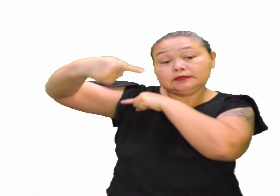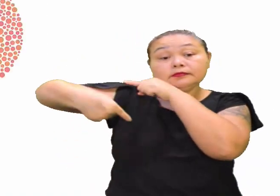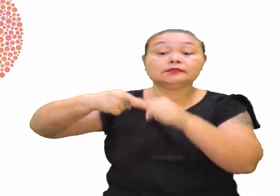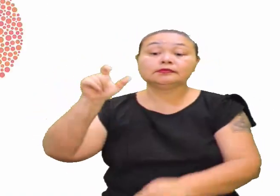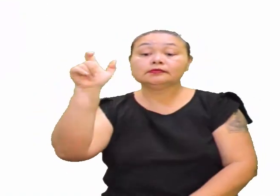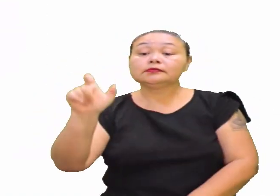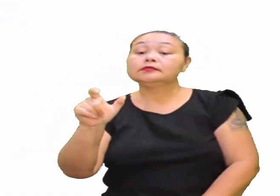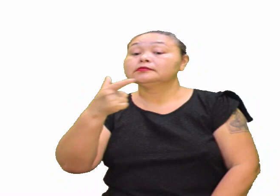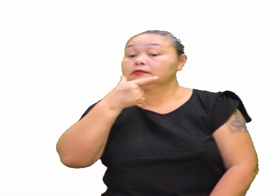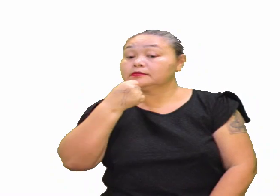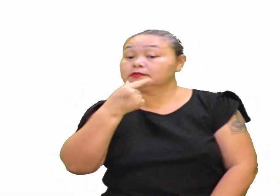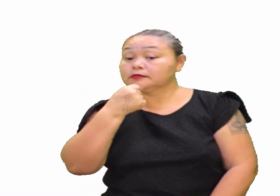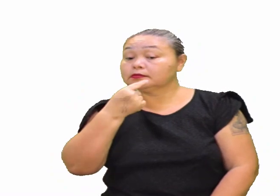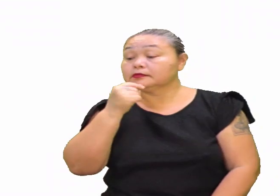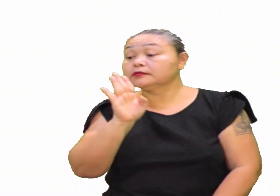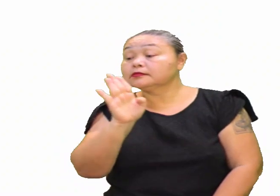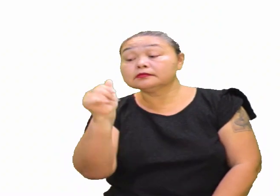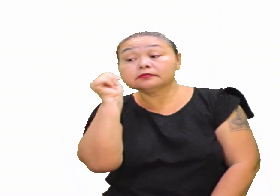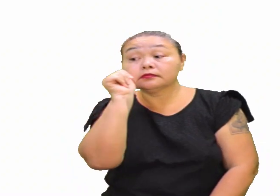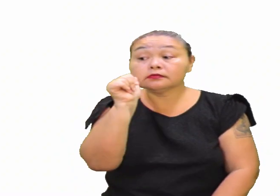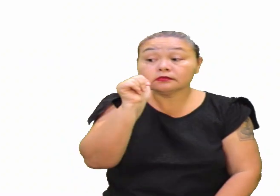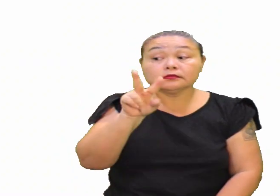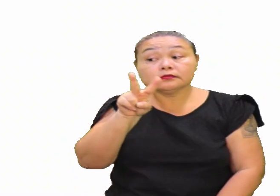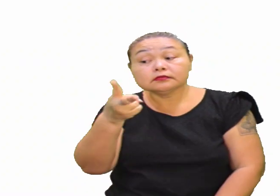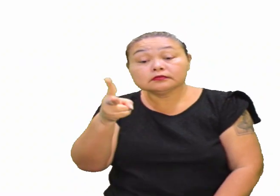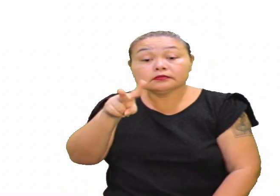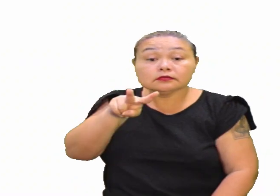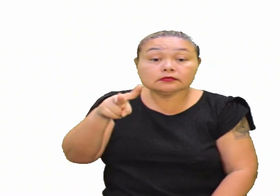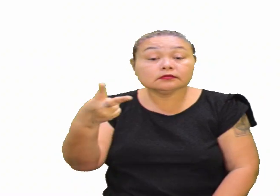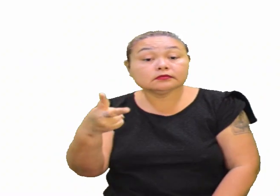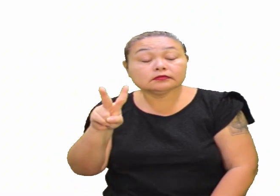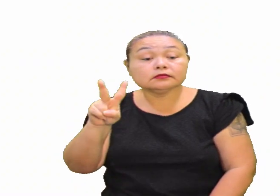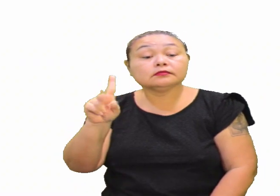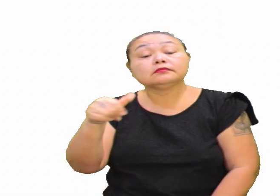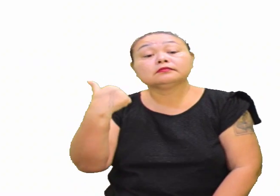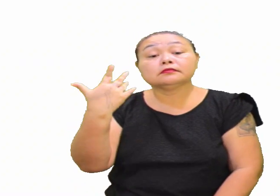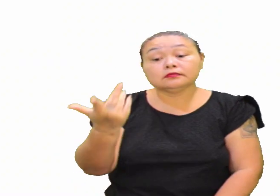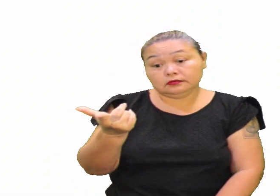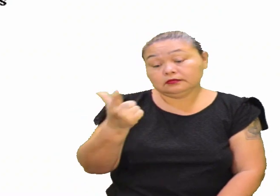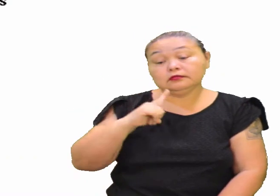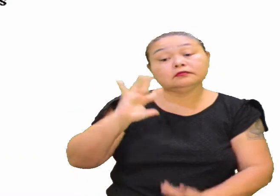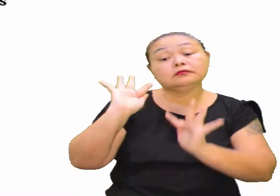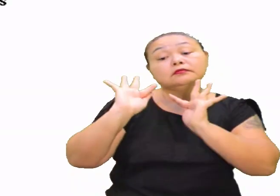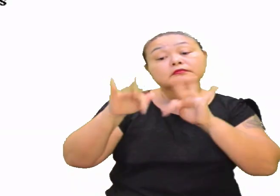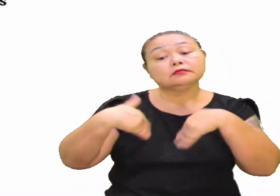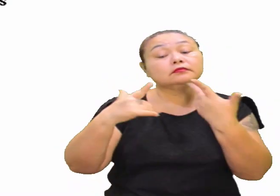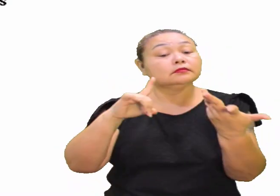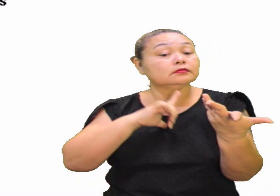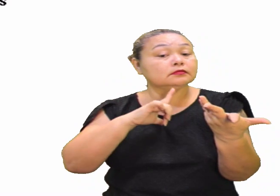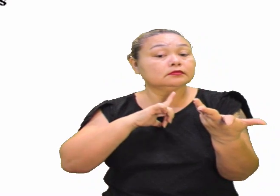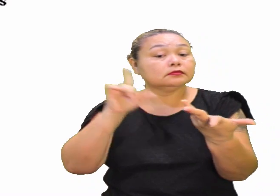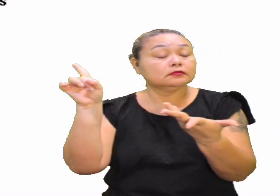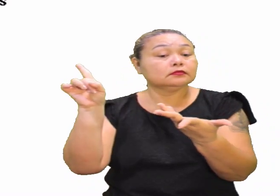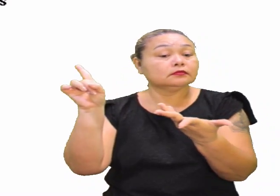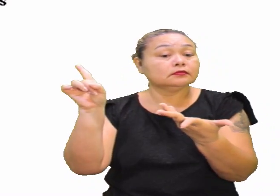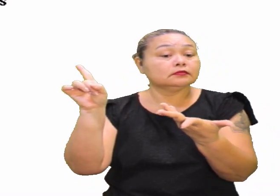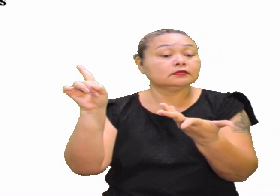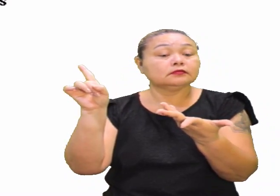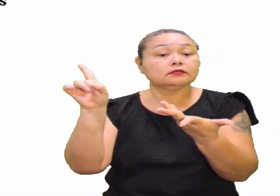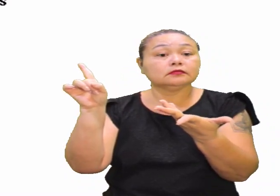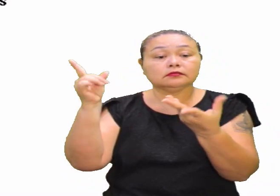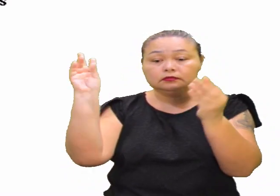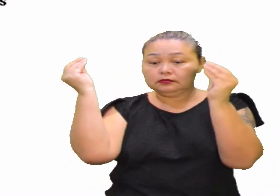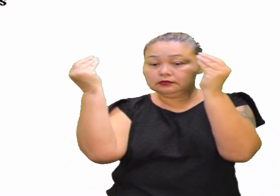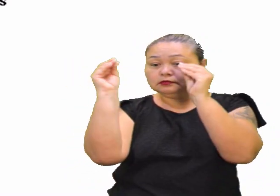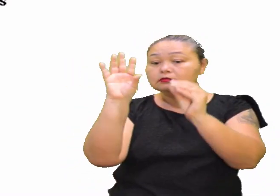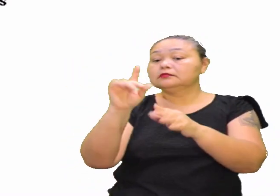o observado não é igual ao esperado, significa que eventos aleatórios, fatores externos estão influenciando